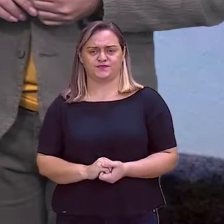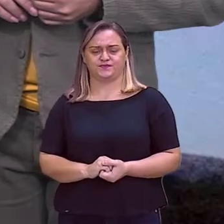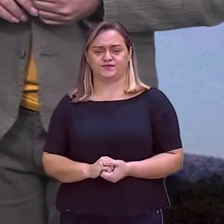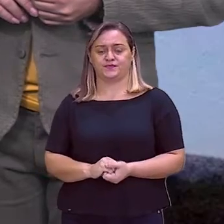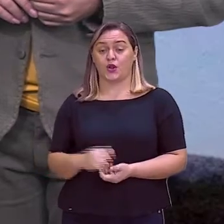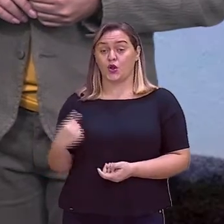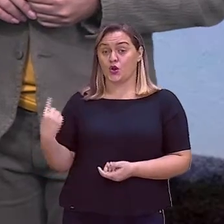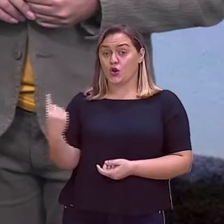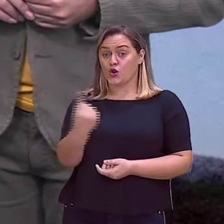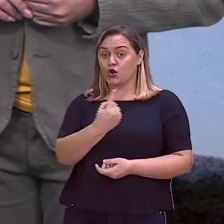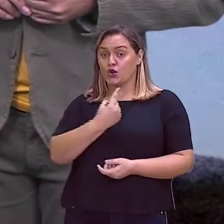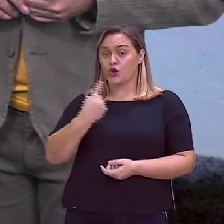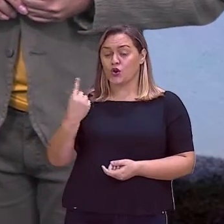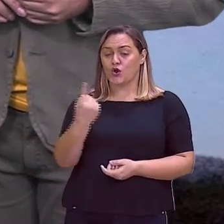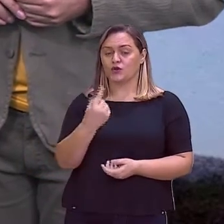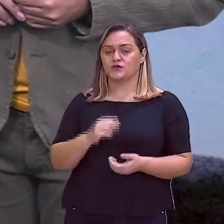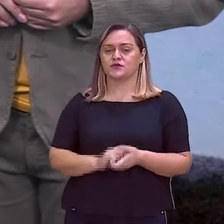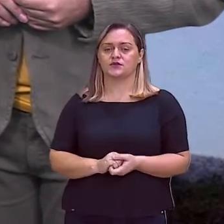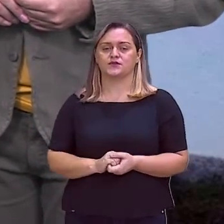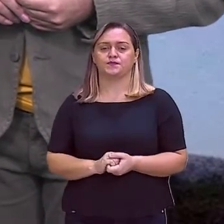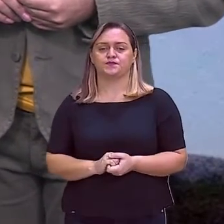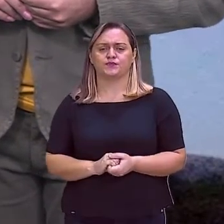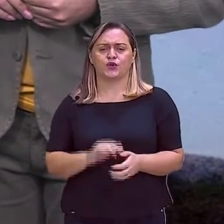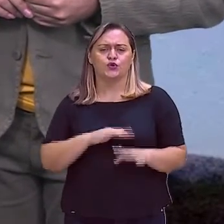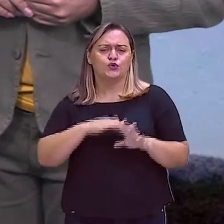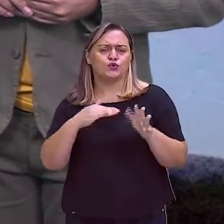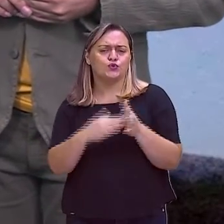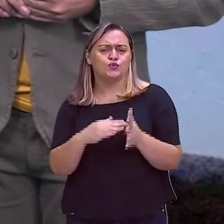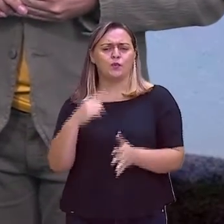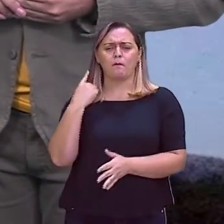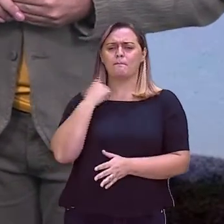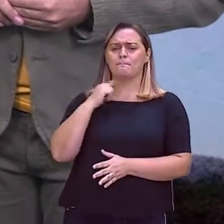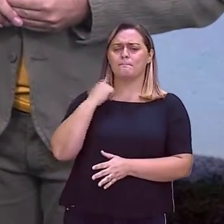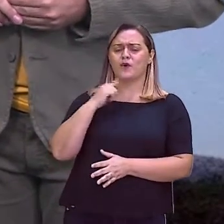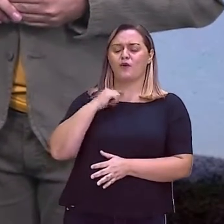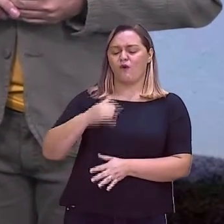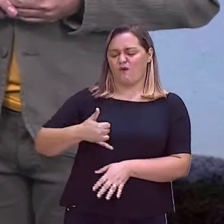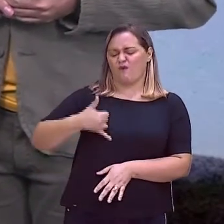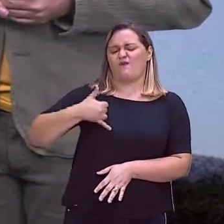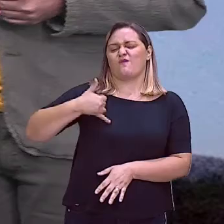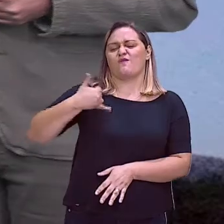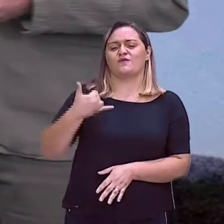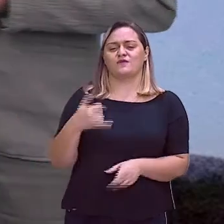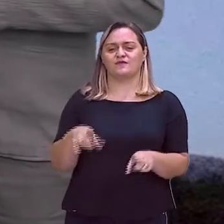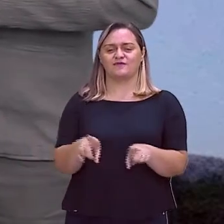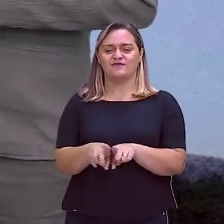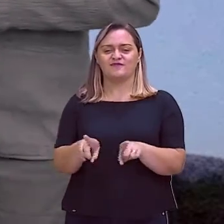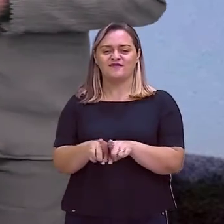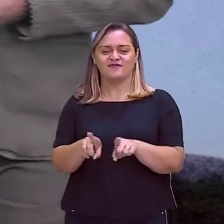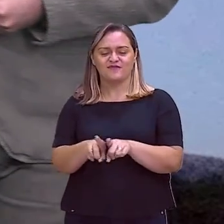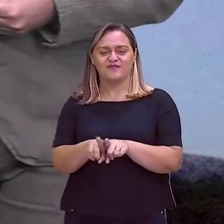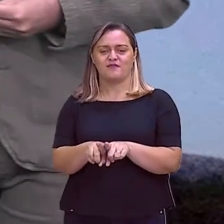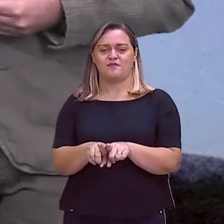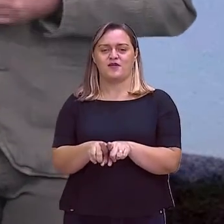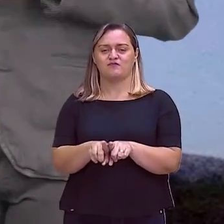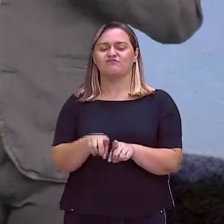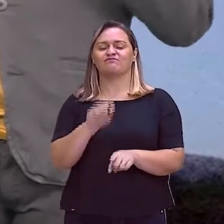Nós, do leste mineiro e de todas as Minas Gerais, nos orgulhamos deste feito. Isso